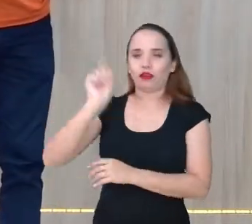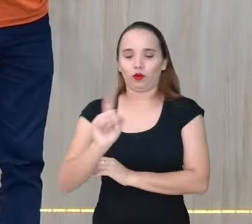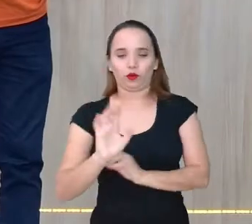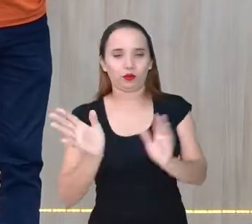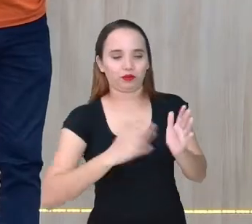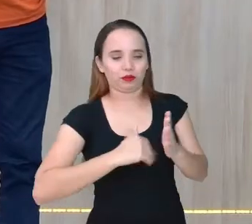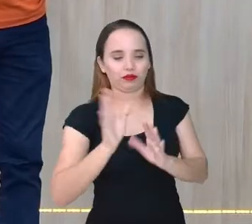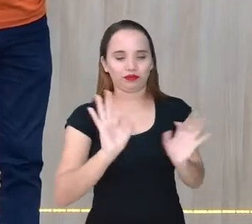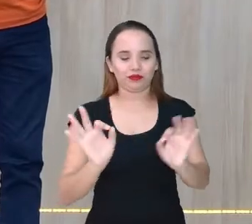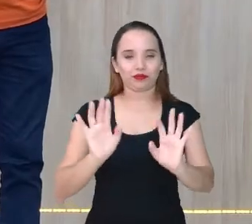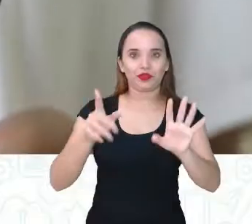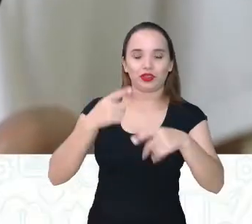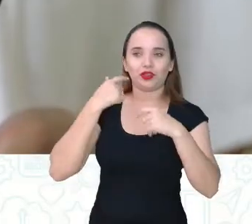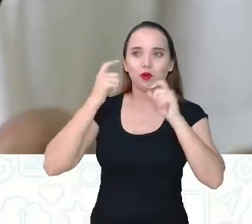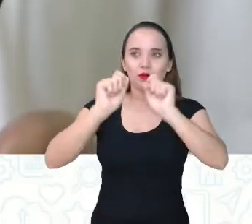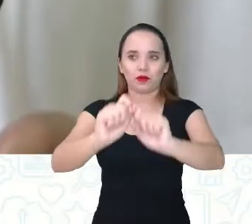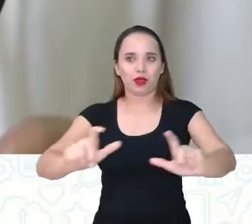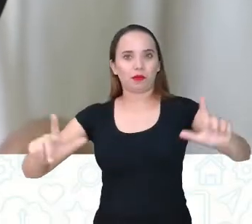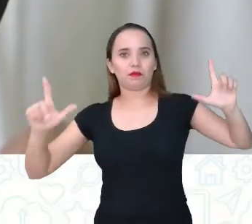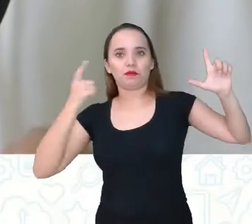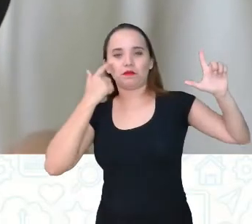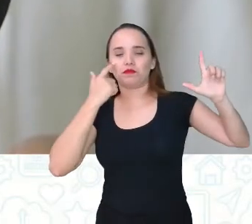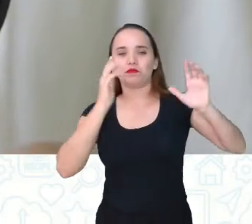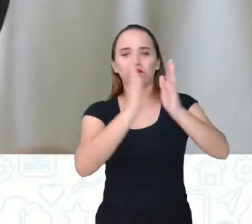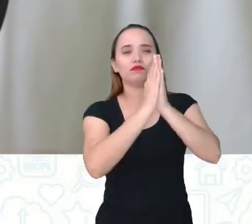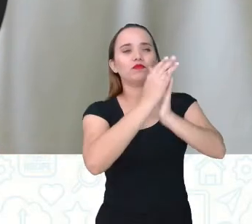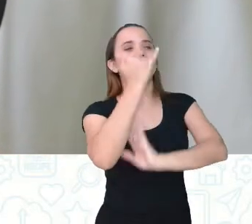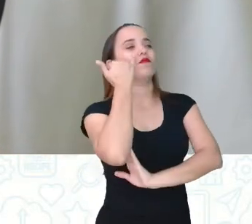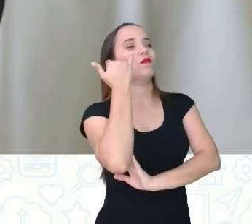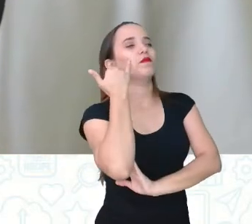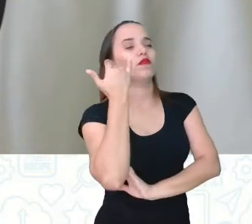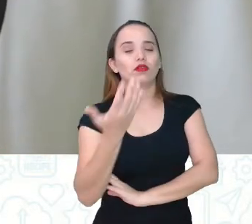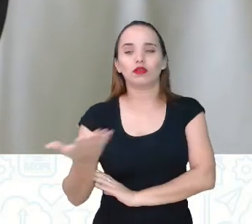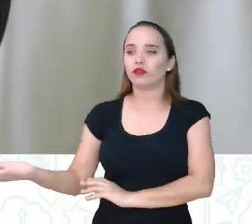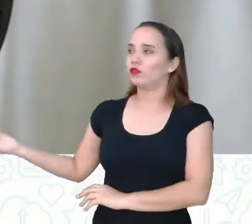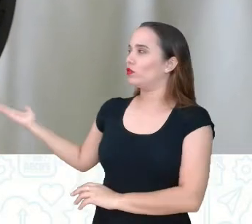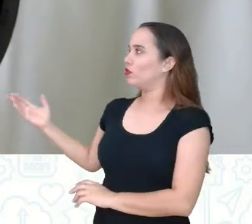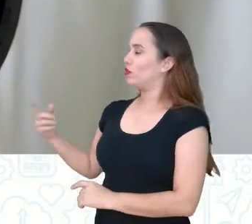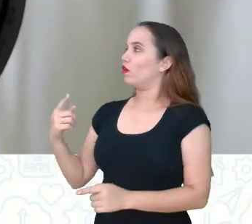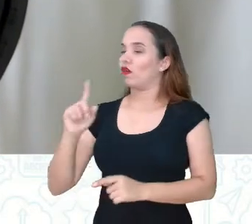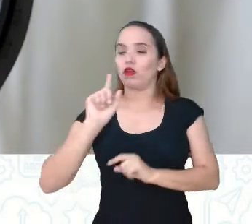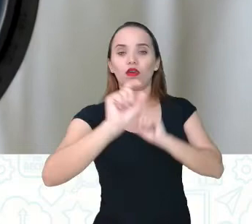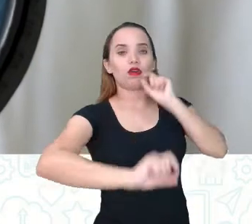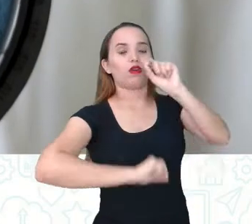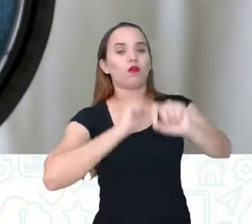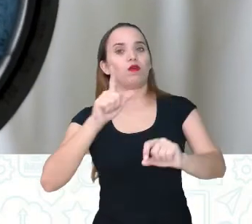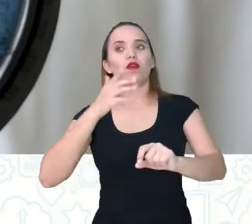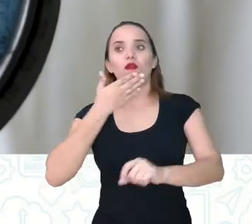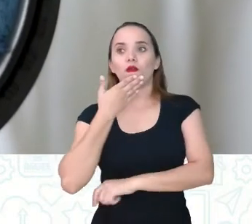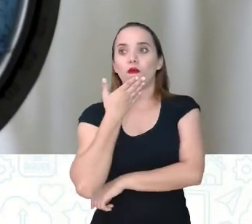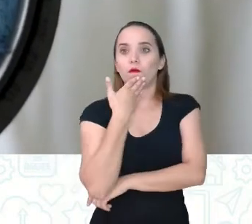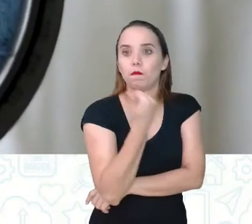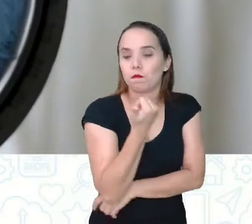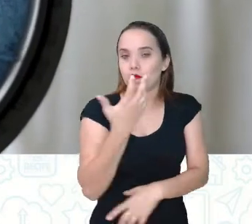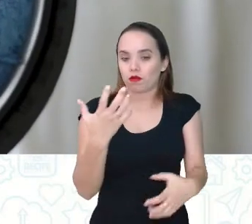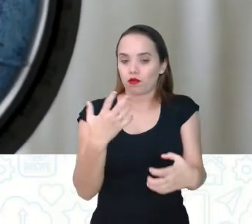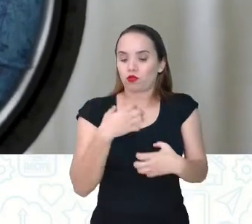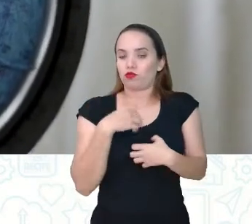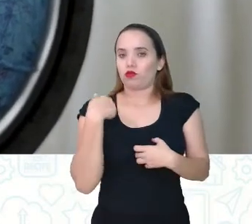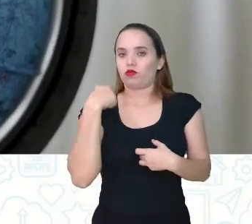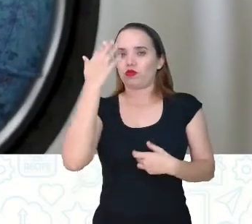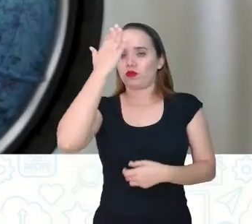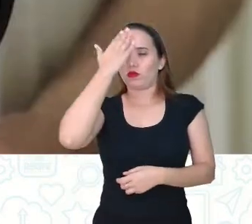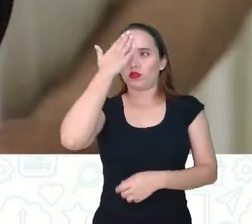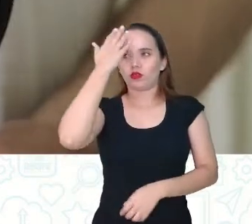Paul, tela cheia, Billy Paul, esse globo bonito aí, esse globo terrestre aí, que é a melhor forma da gente entender a